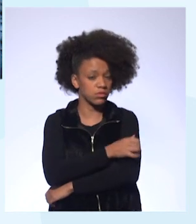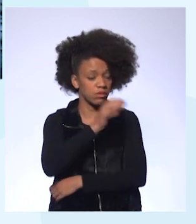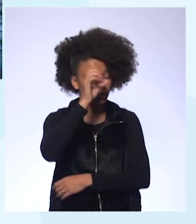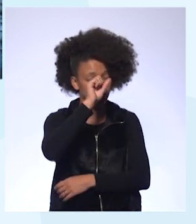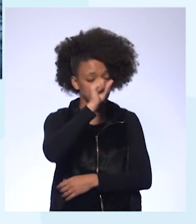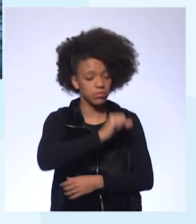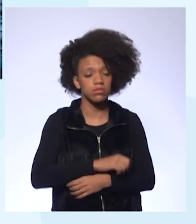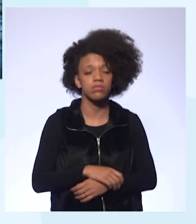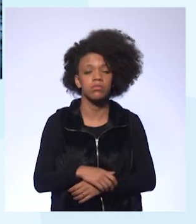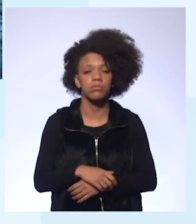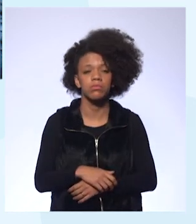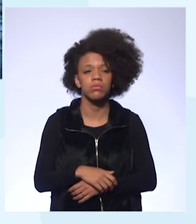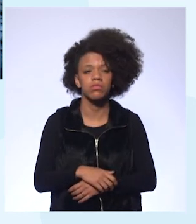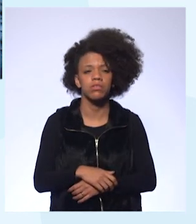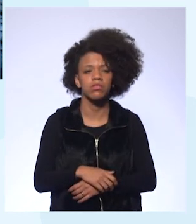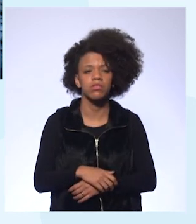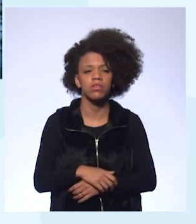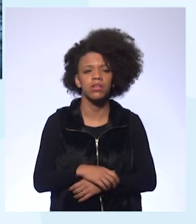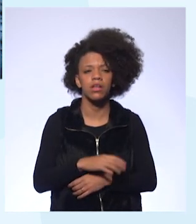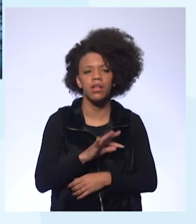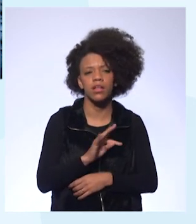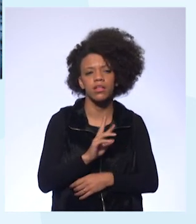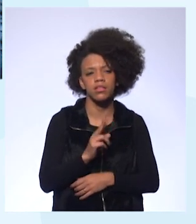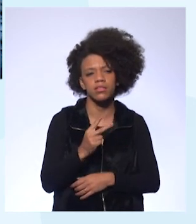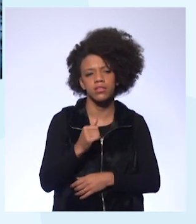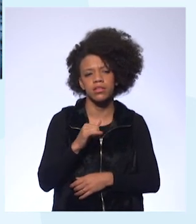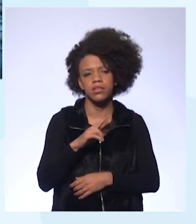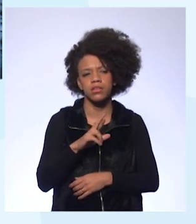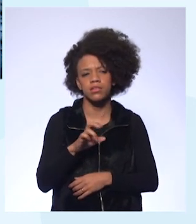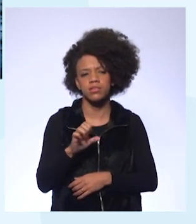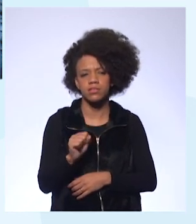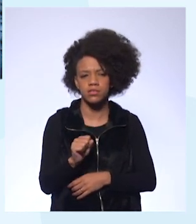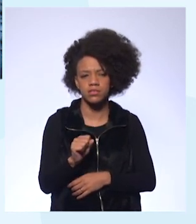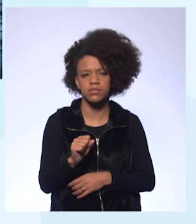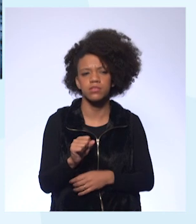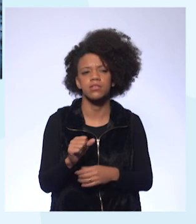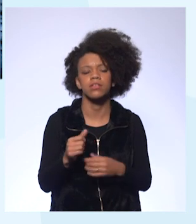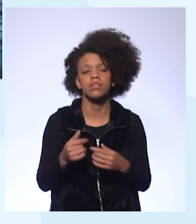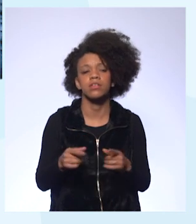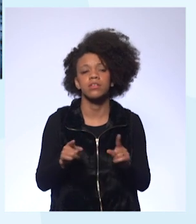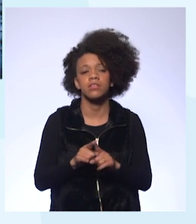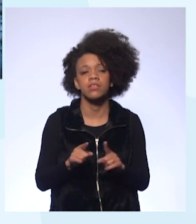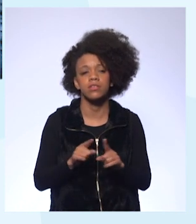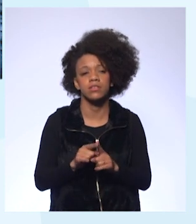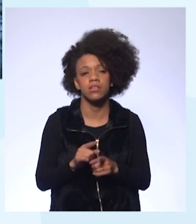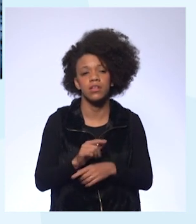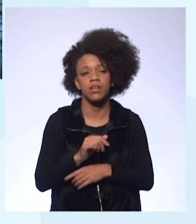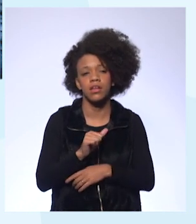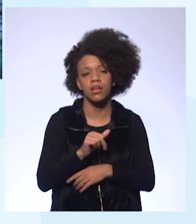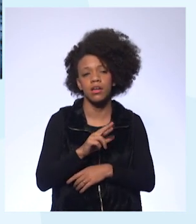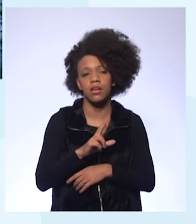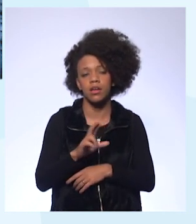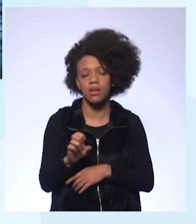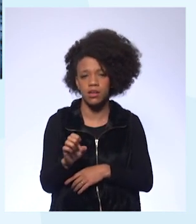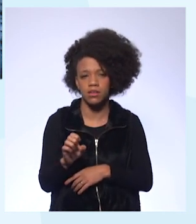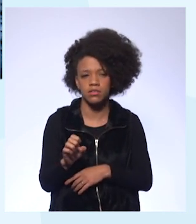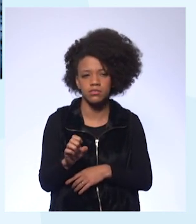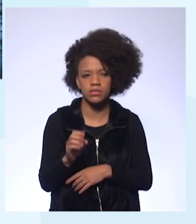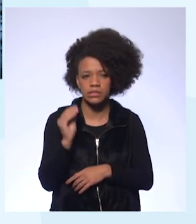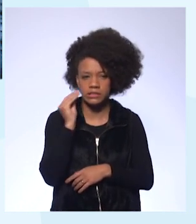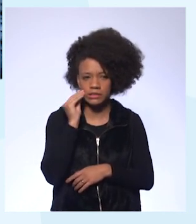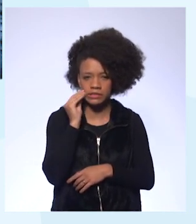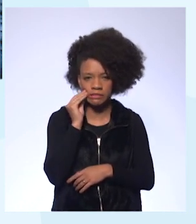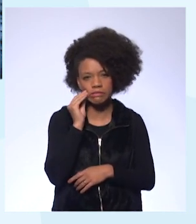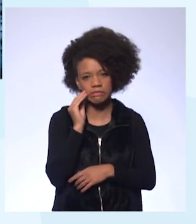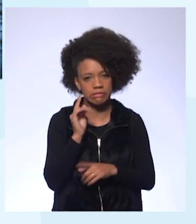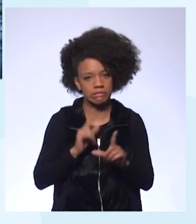aprendeu there's e o there are there is e there are vou tentar melhorar a letra